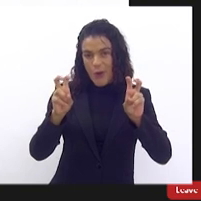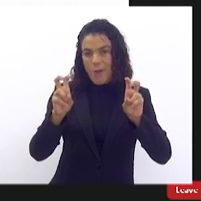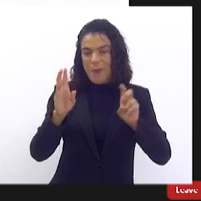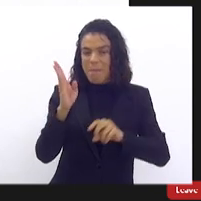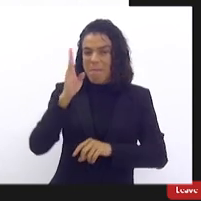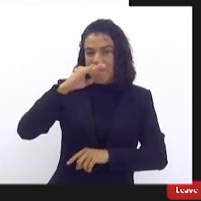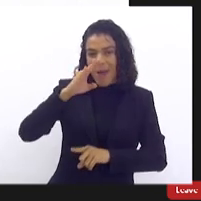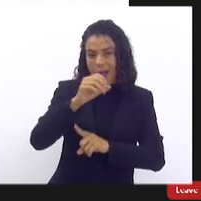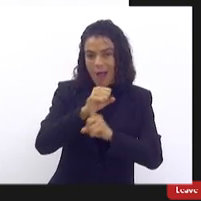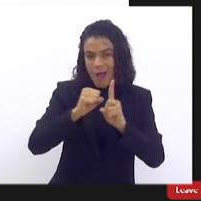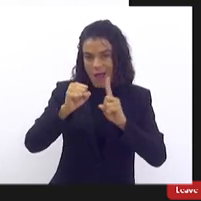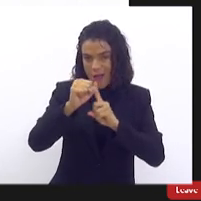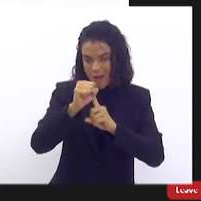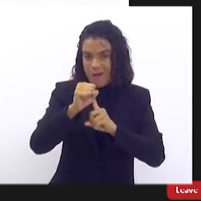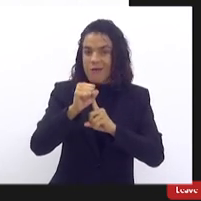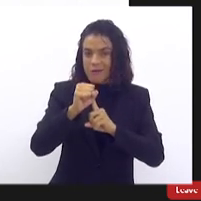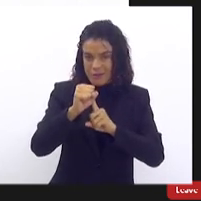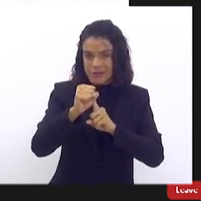social.